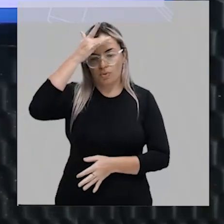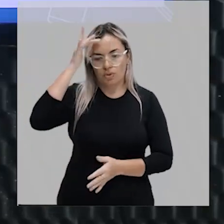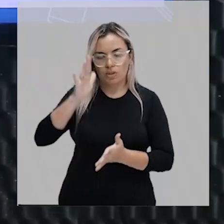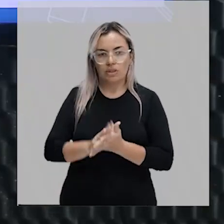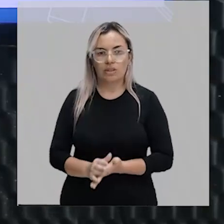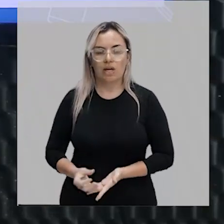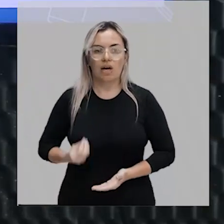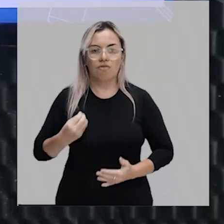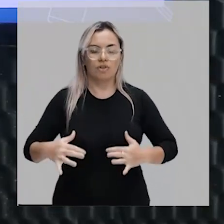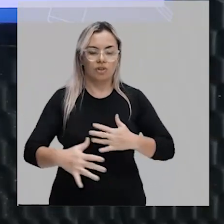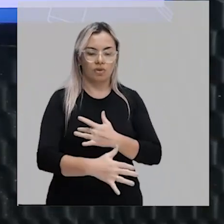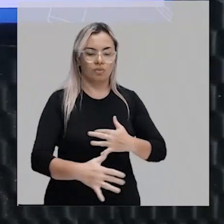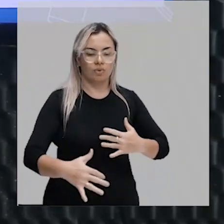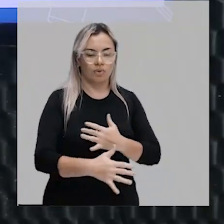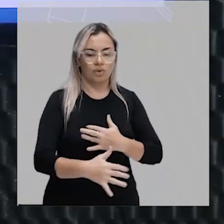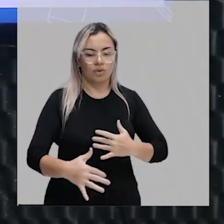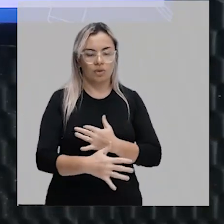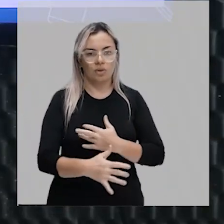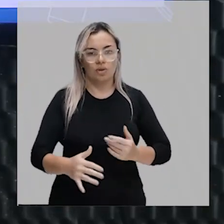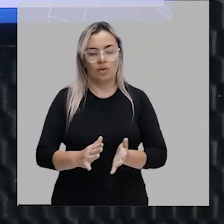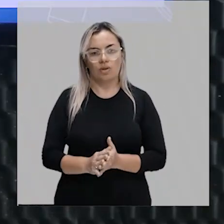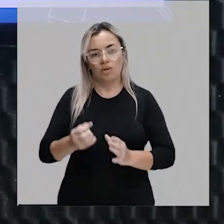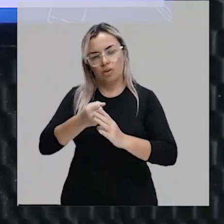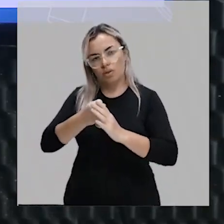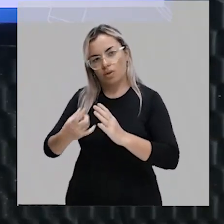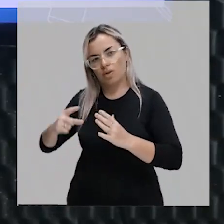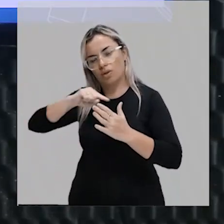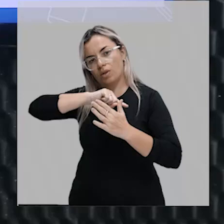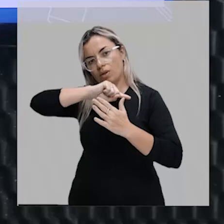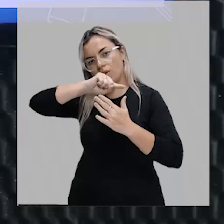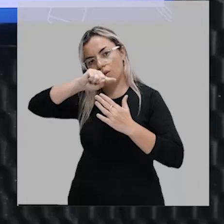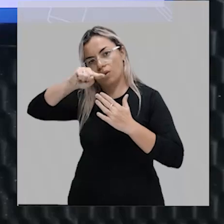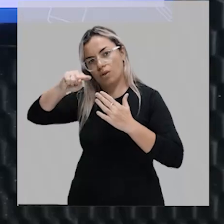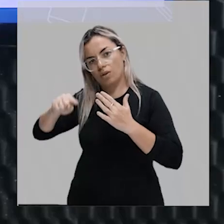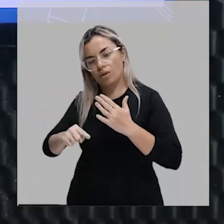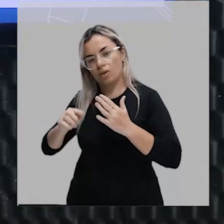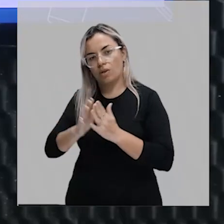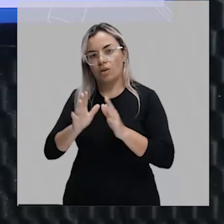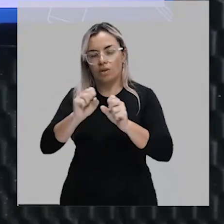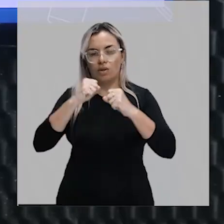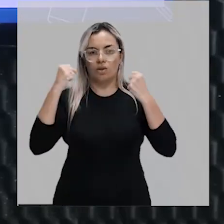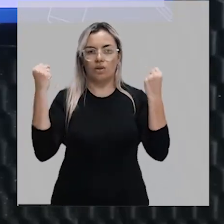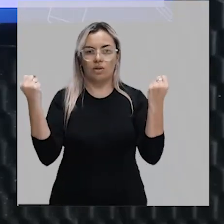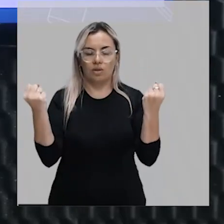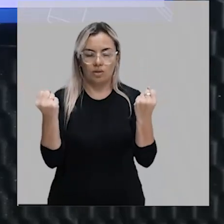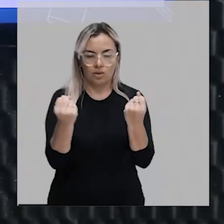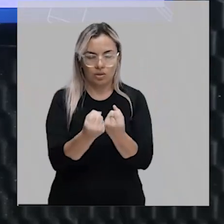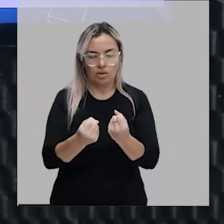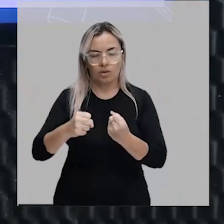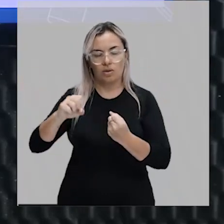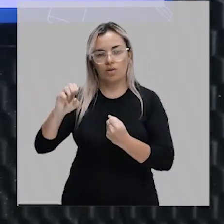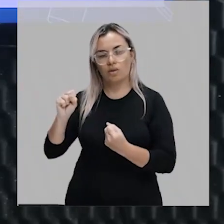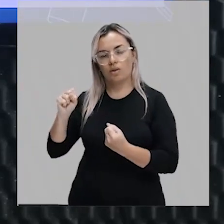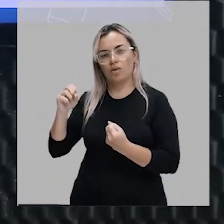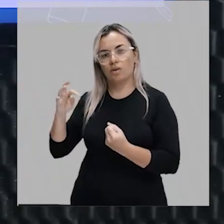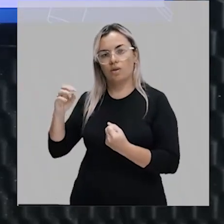componentes, ou seja, estamentos sociais, quando se fala de estamentos, se fala de divisão de